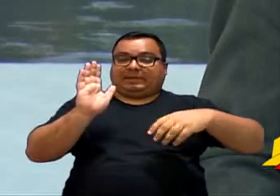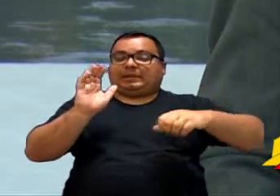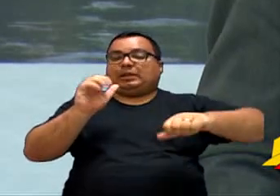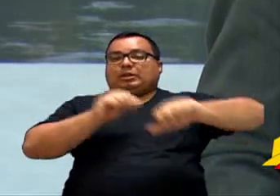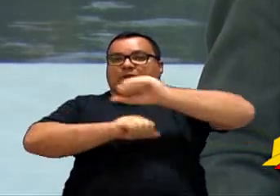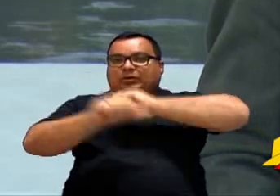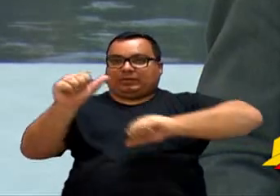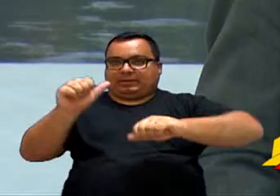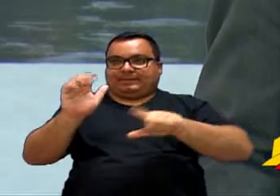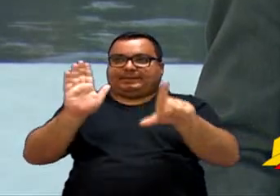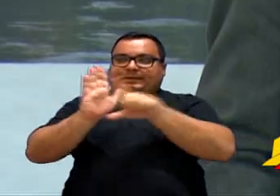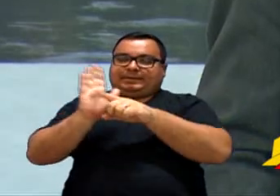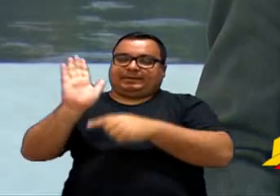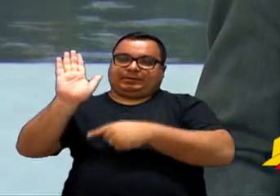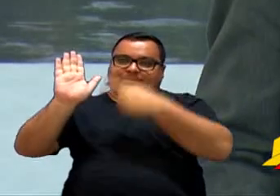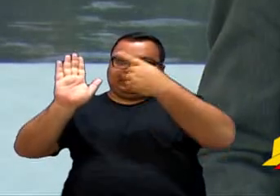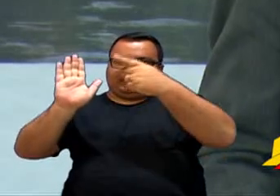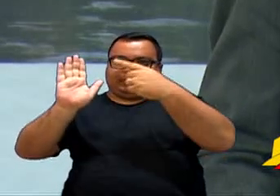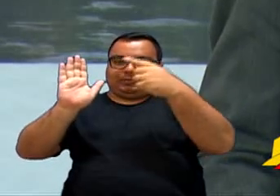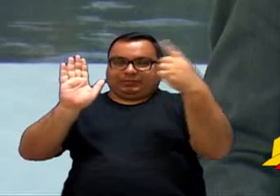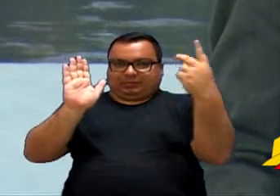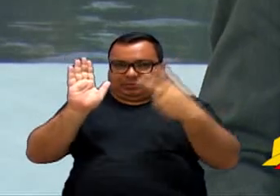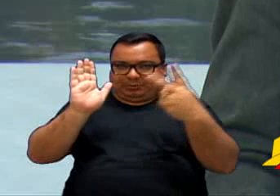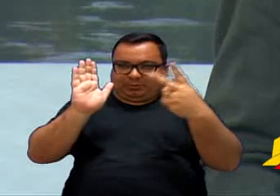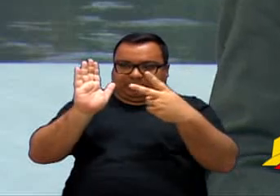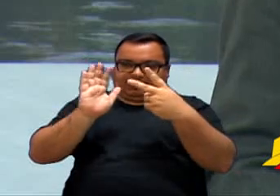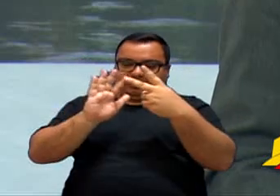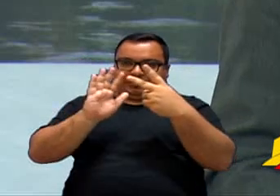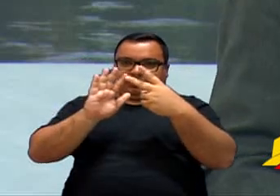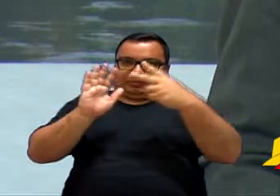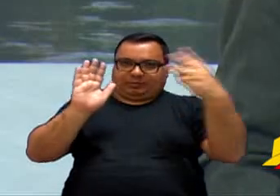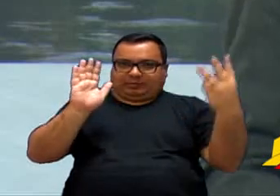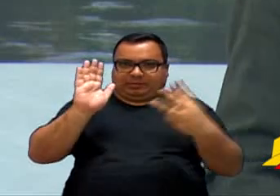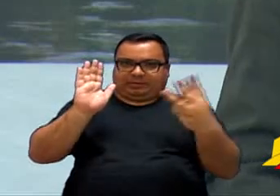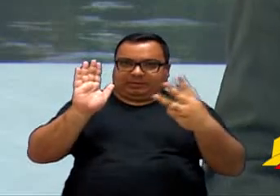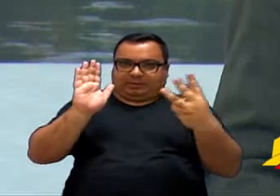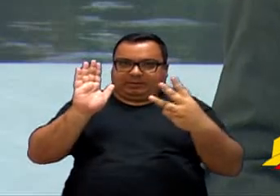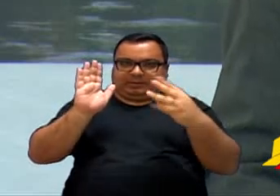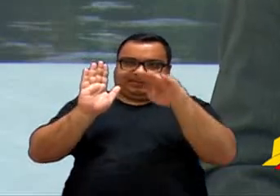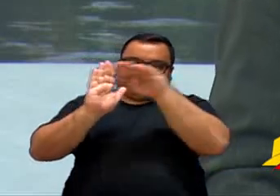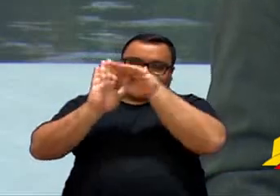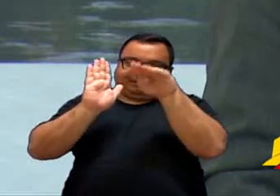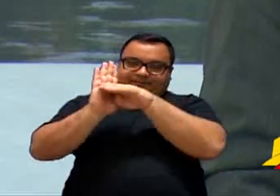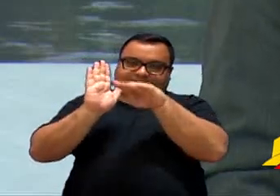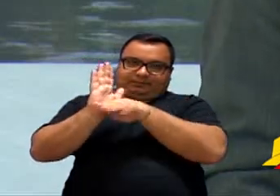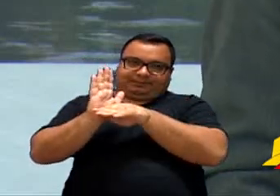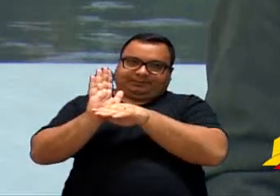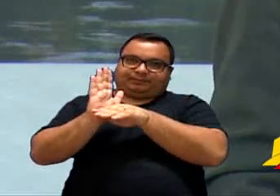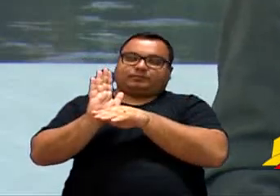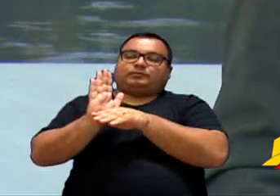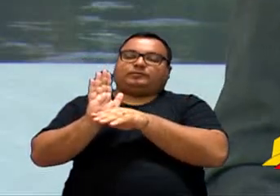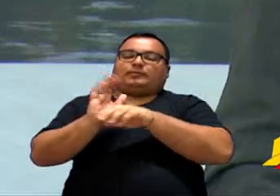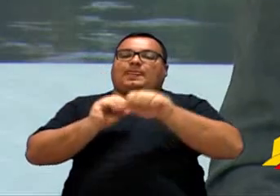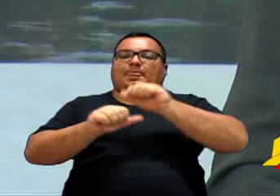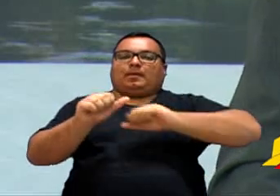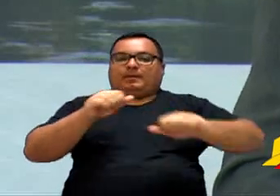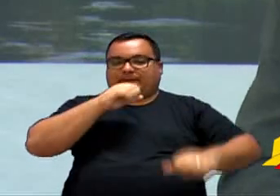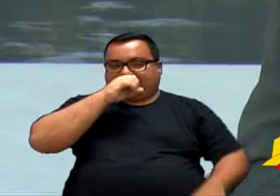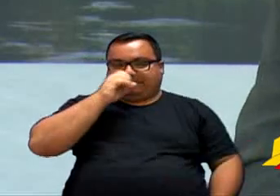da lei e altera o artigo 3º da lei. E a lei